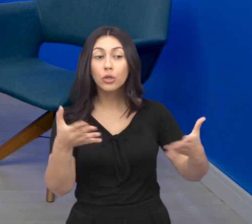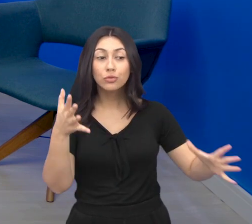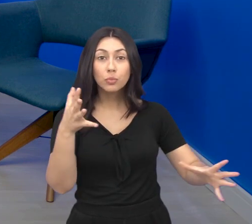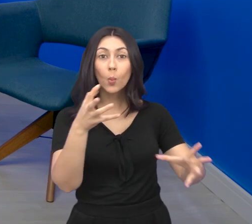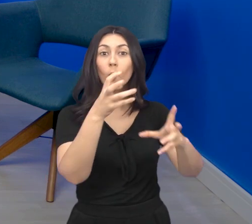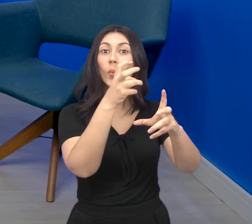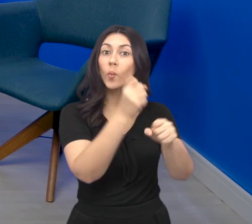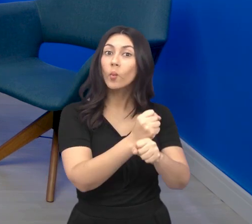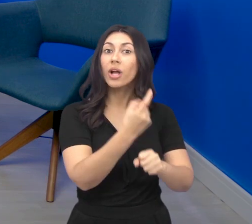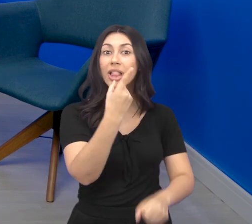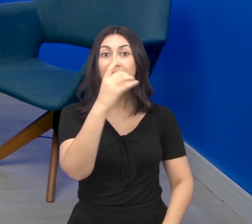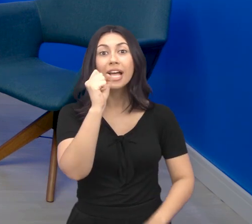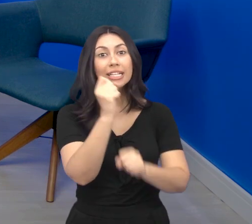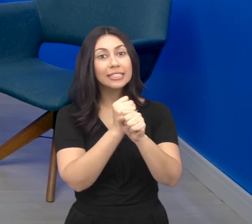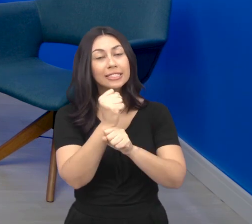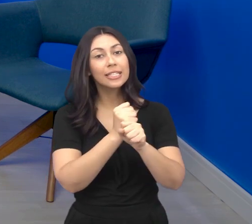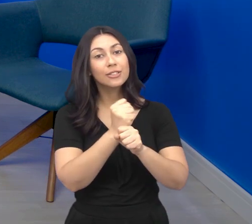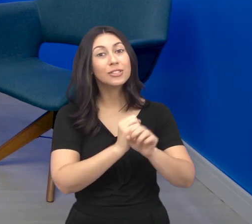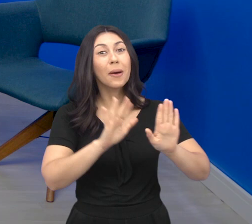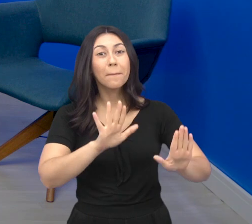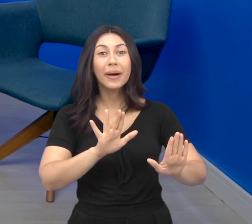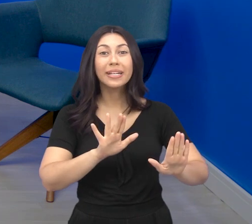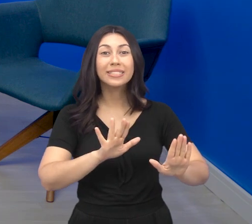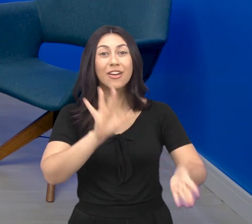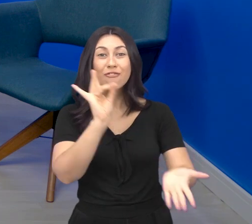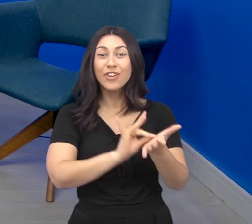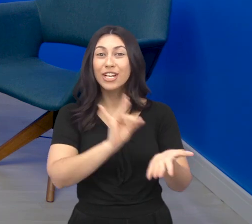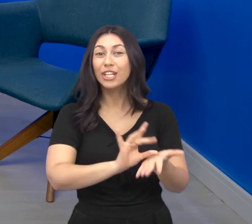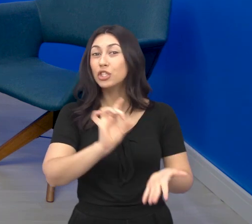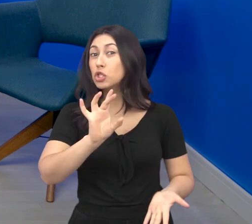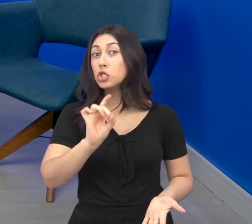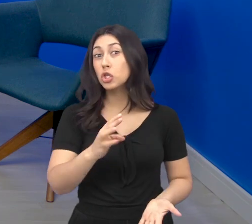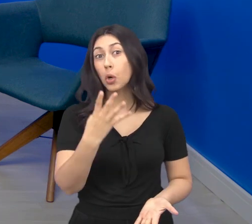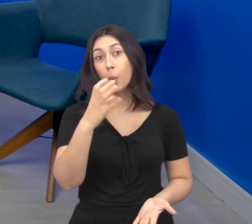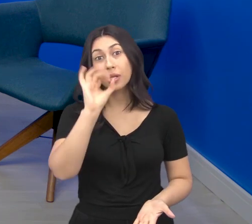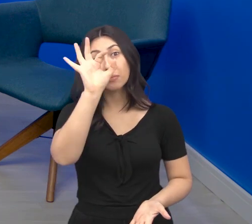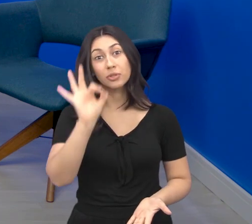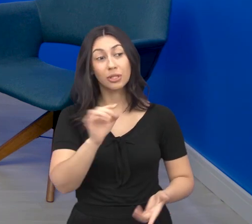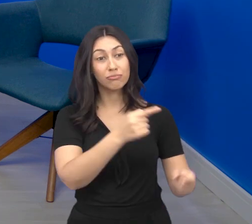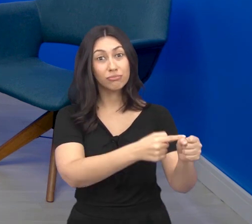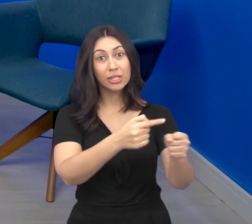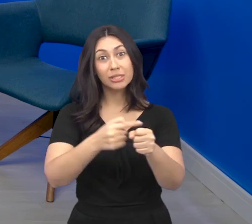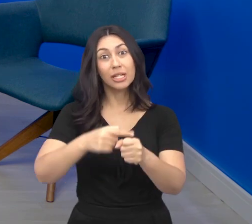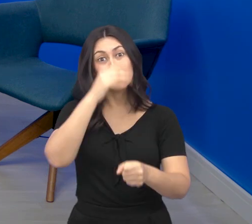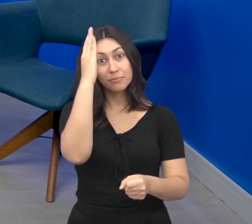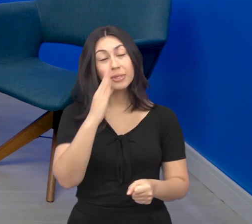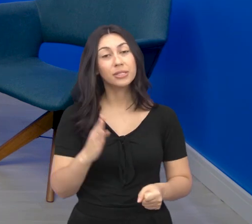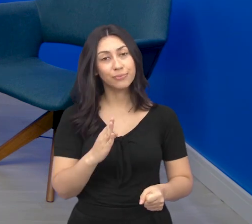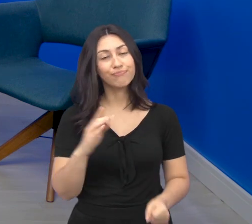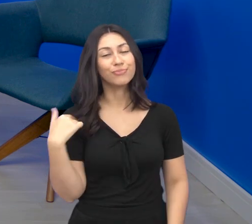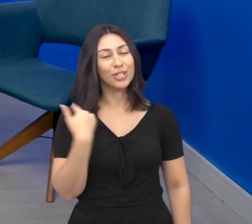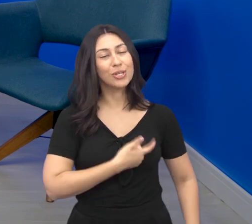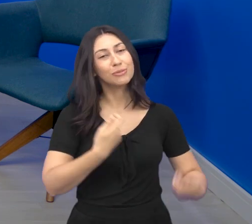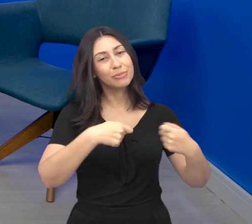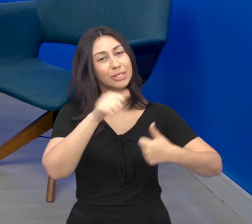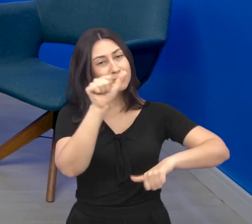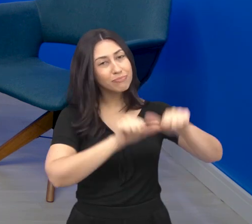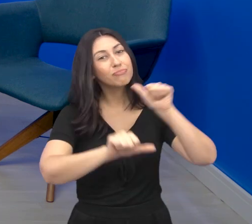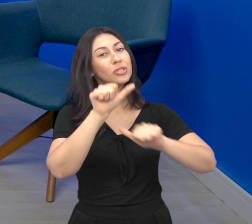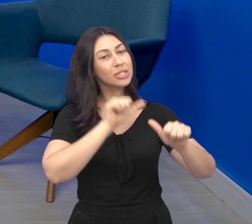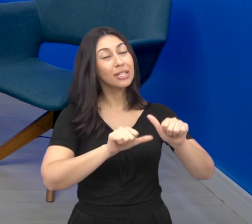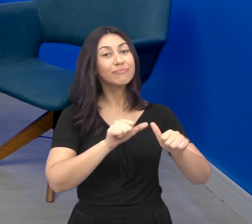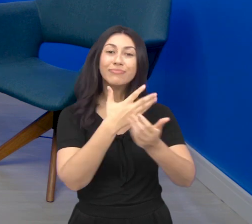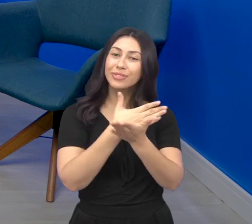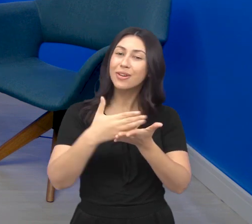anos neste ano e está presente em apenas 40% dos municípios brasileiros. Precisamos mudar essa